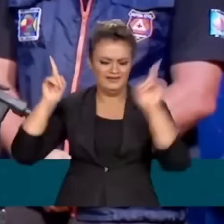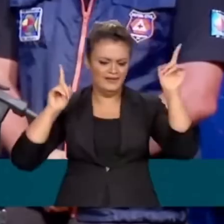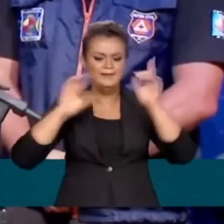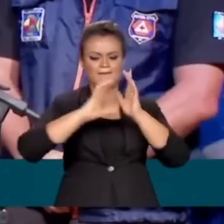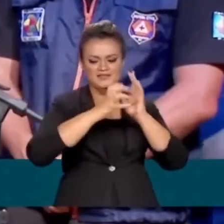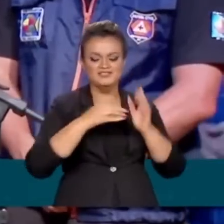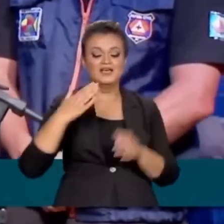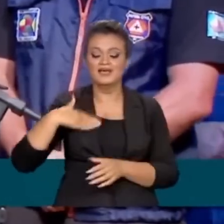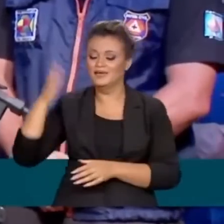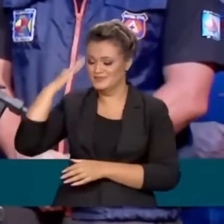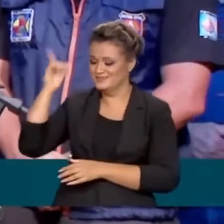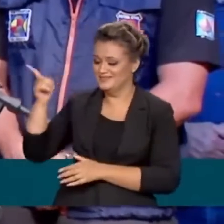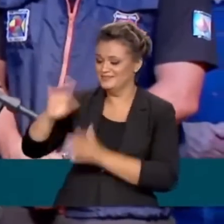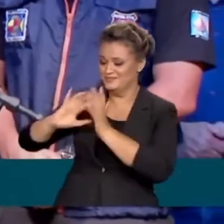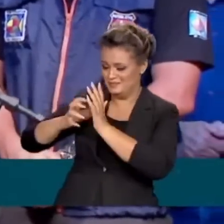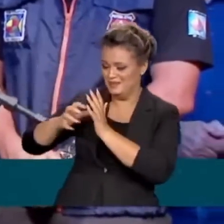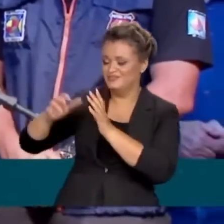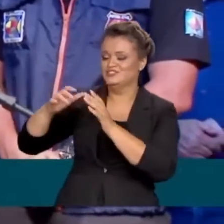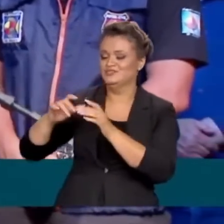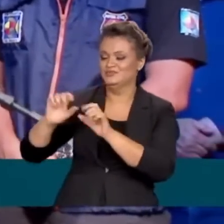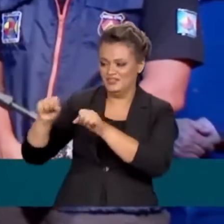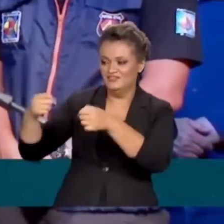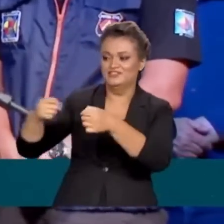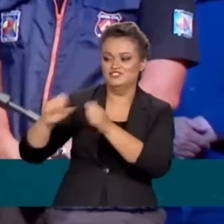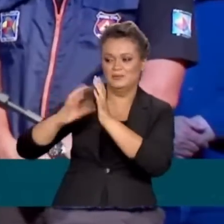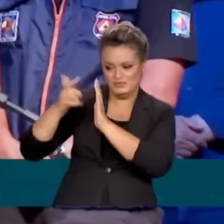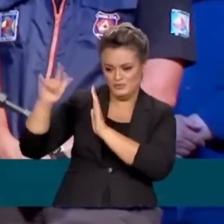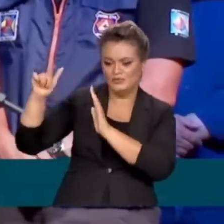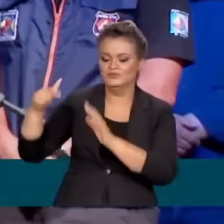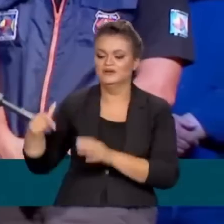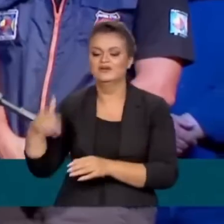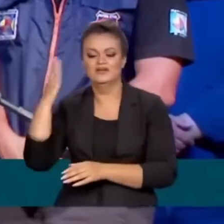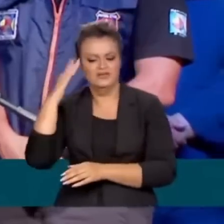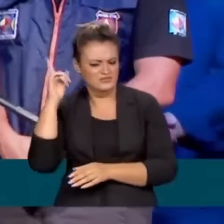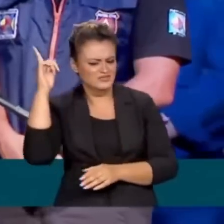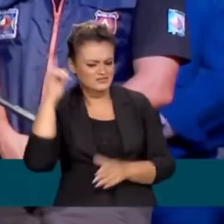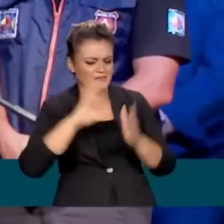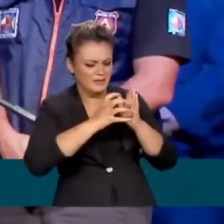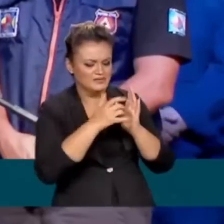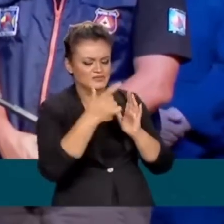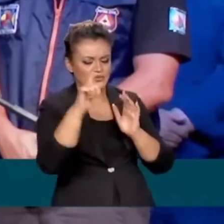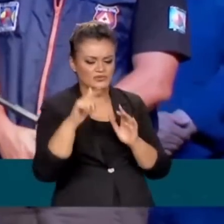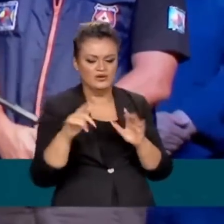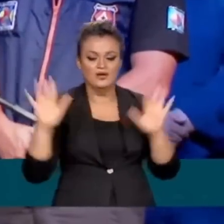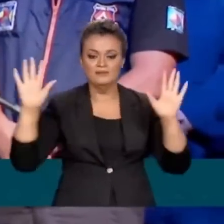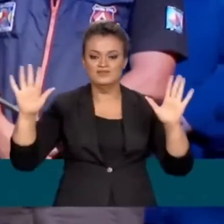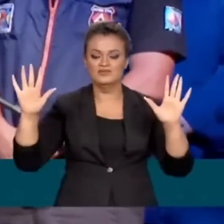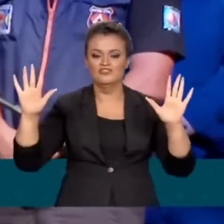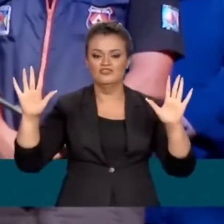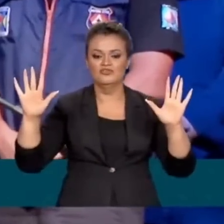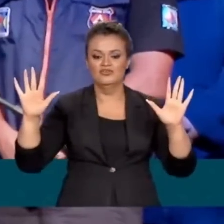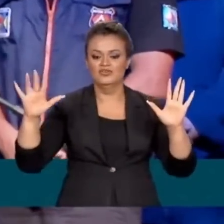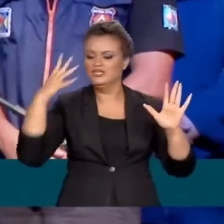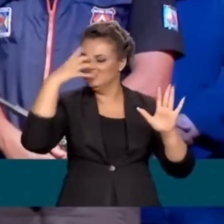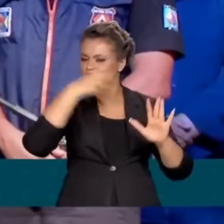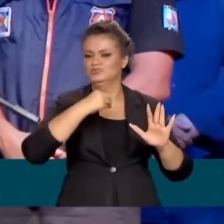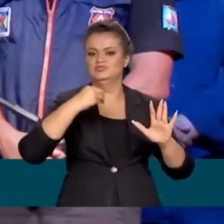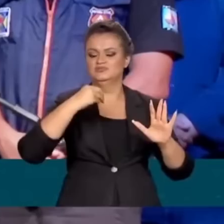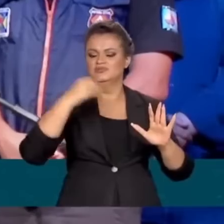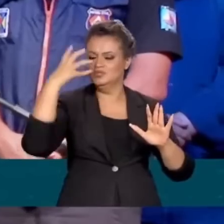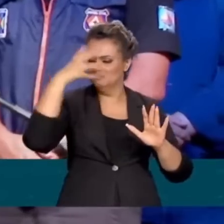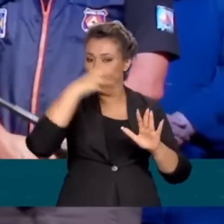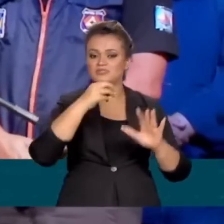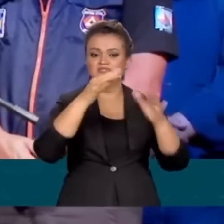você tem que partir das eleições Você sabe com que partidas eleições e veja que coisa bonita